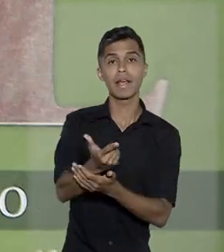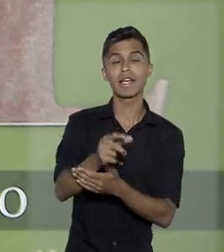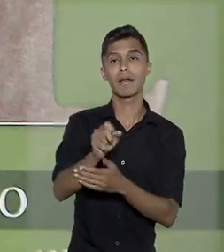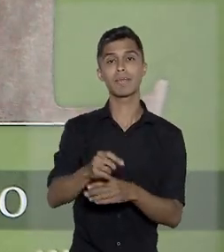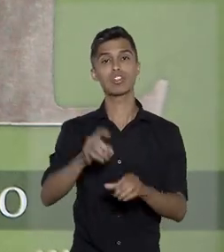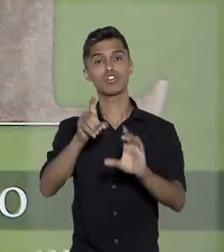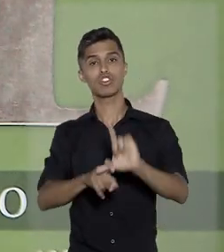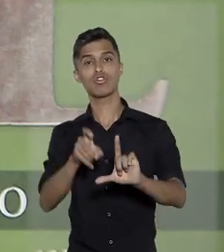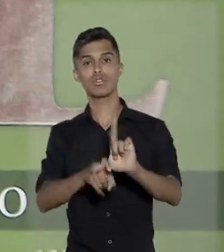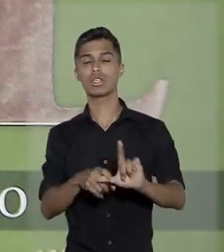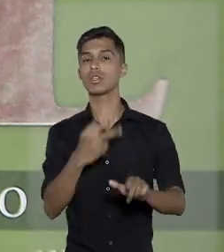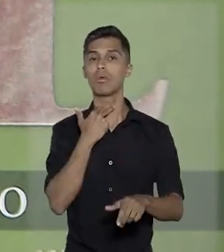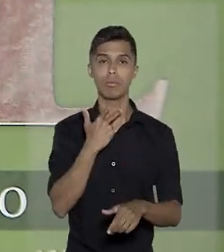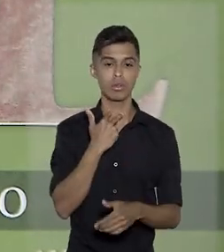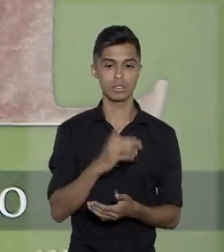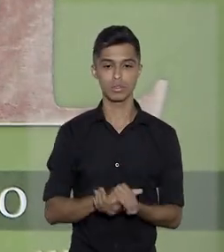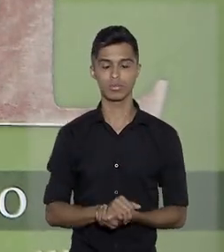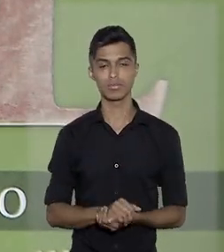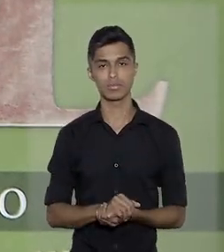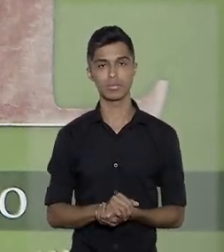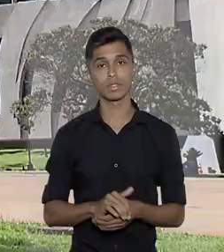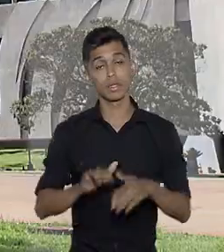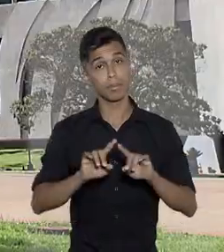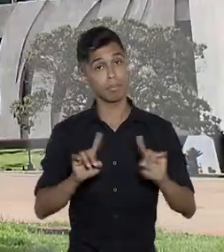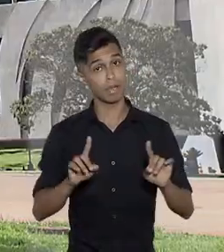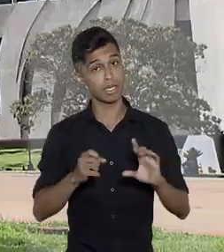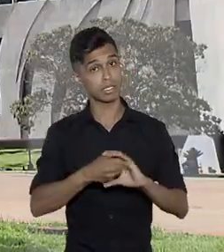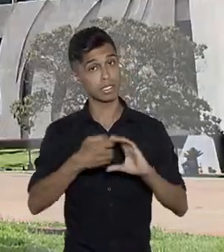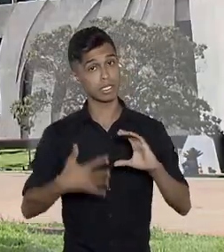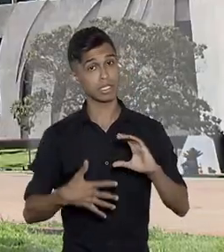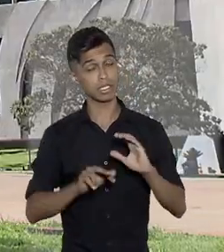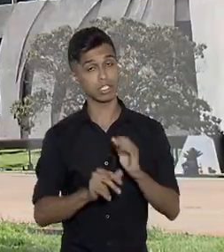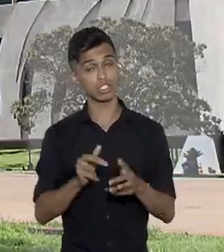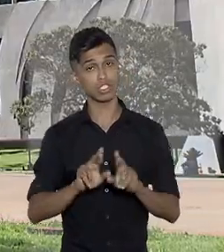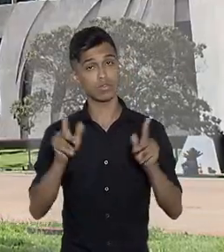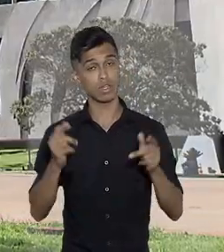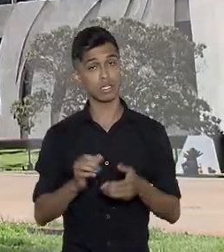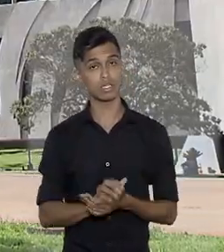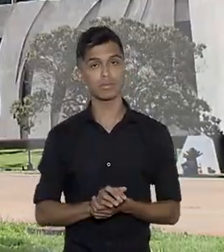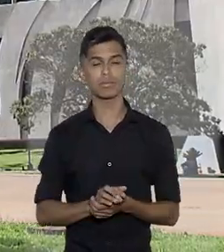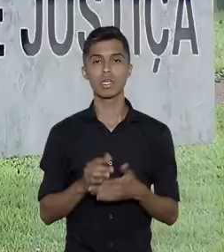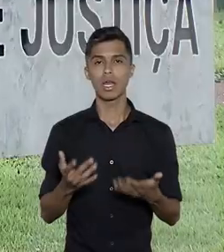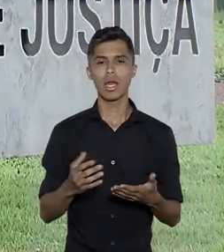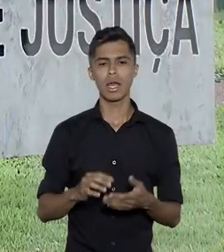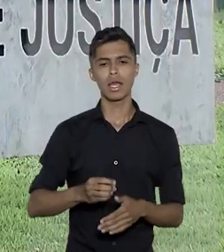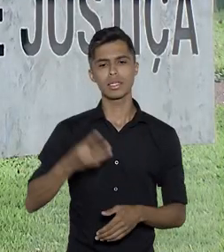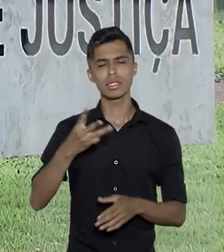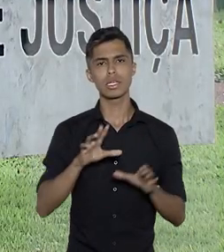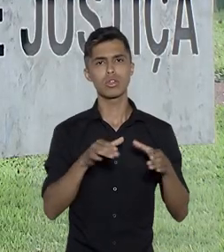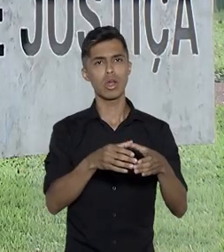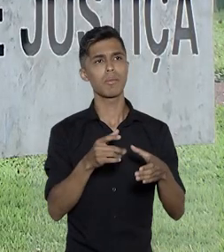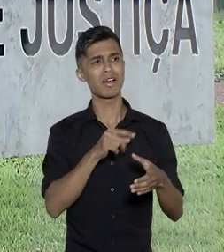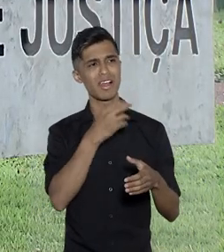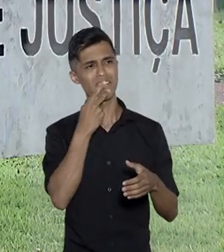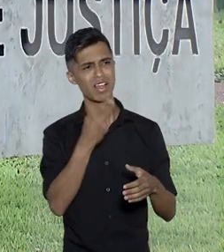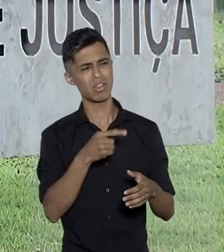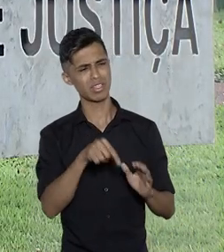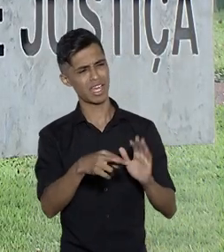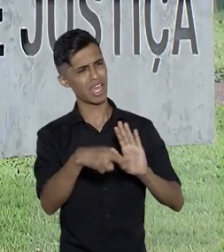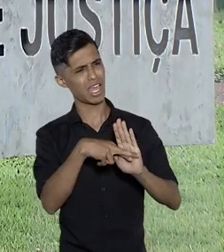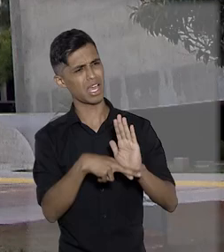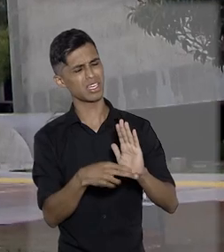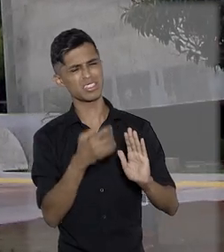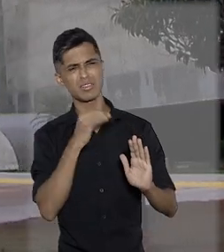conforme o código de processo civil estabelece mas em caráter excepcional a terceira turma do STJ afastou